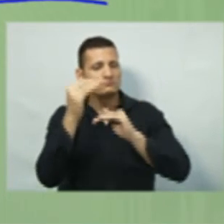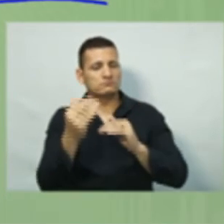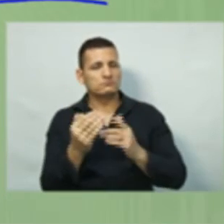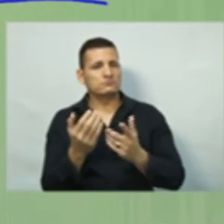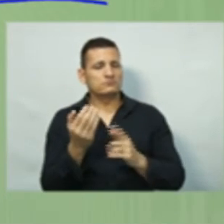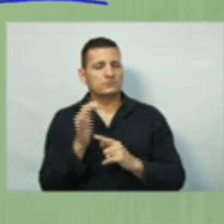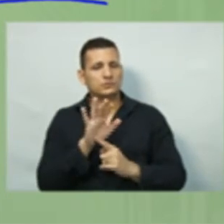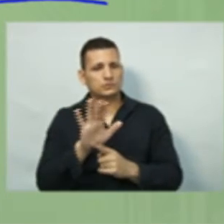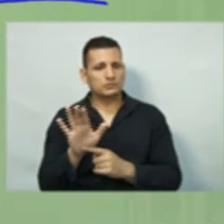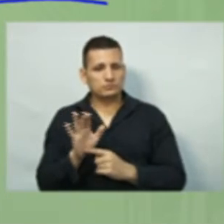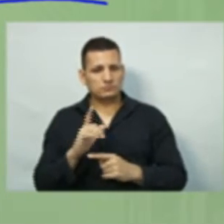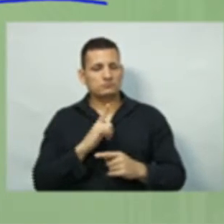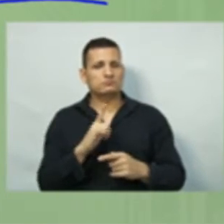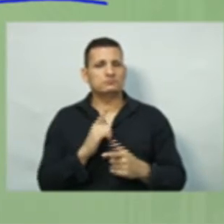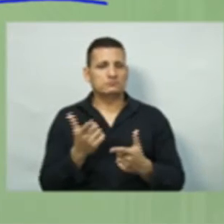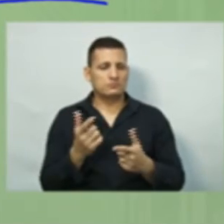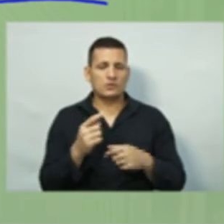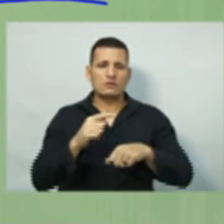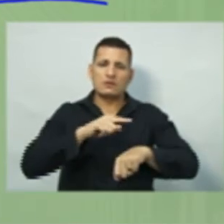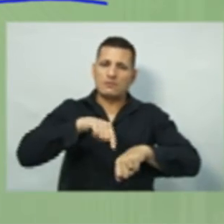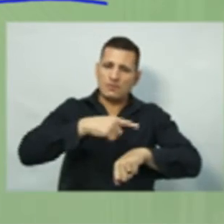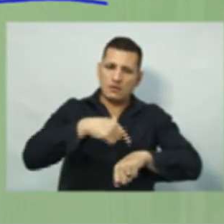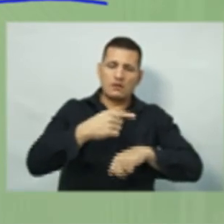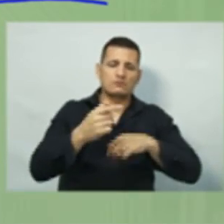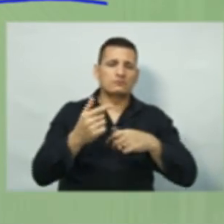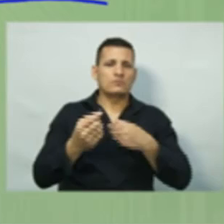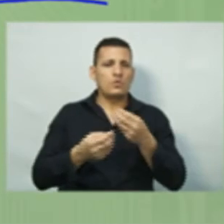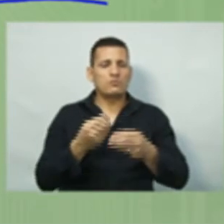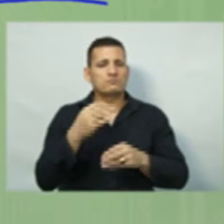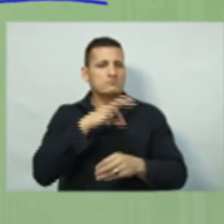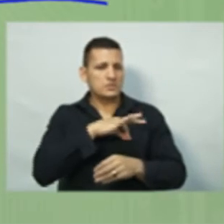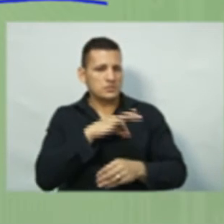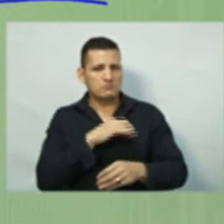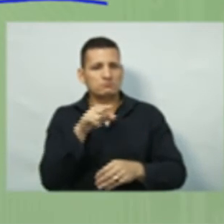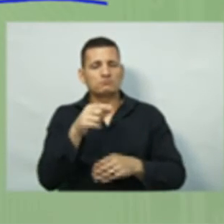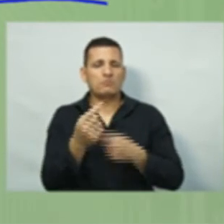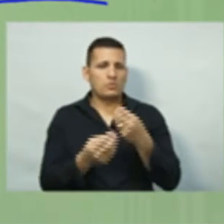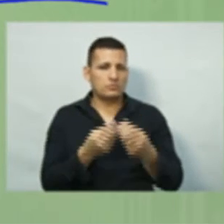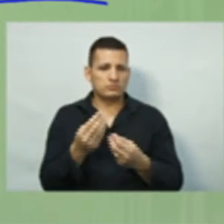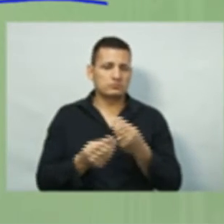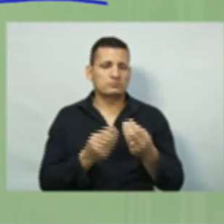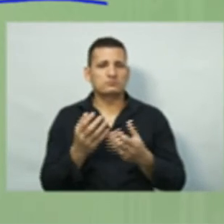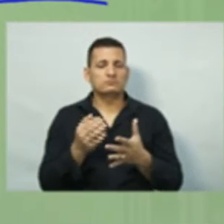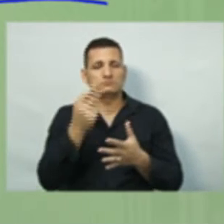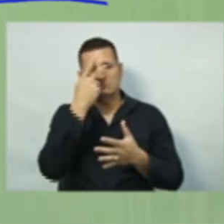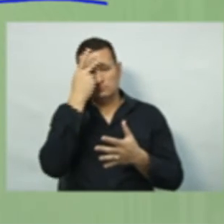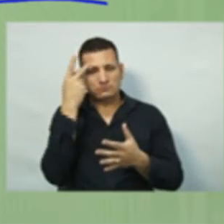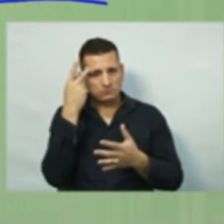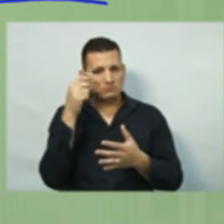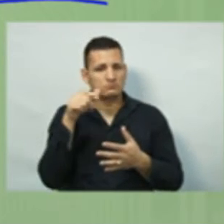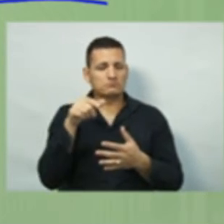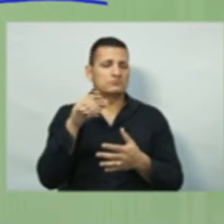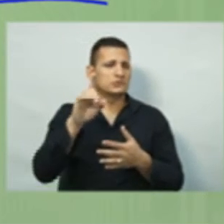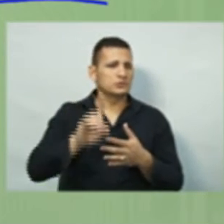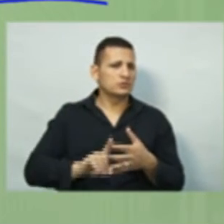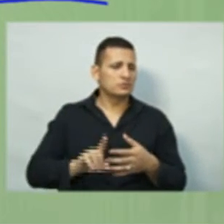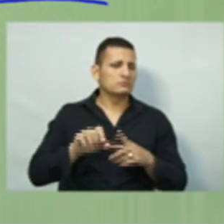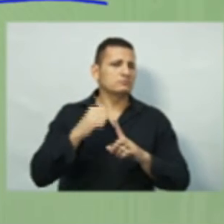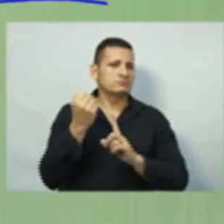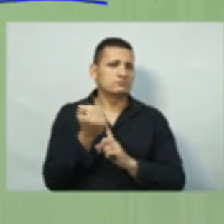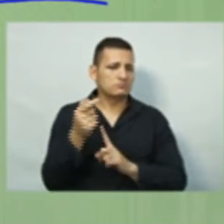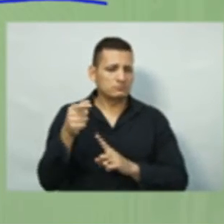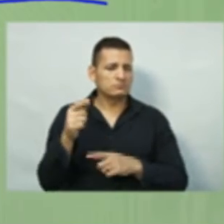regulam o trabalho, a jornada de trabalho do trabalhador, a renda mínima desse trabalhador, essas questões que vão dar mais direitos sociais e vão ajudar a gente a